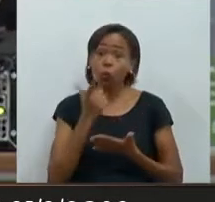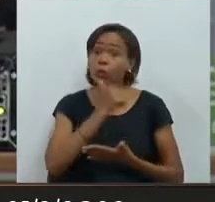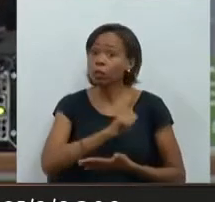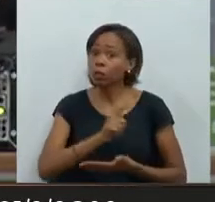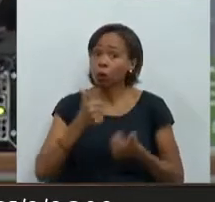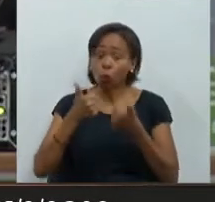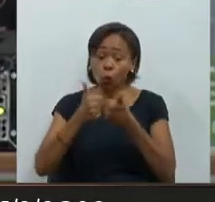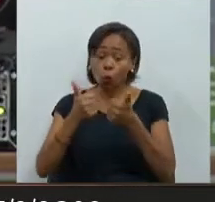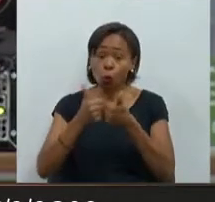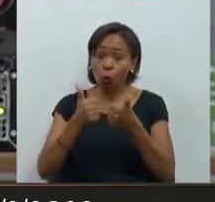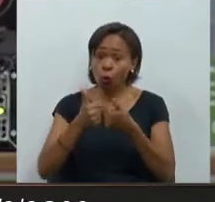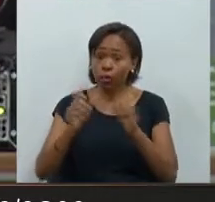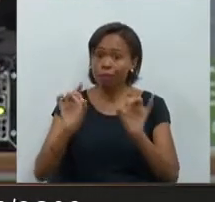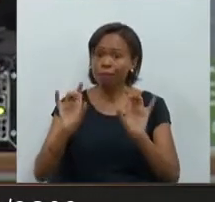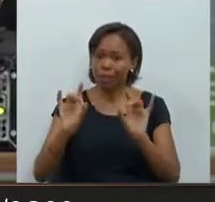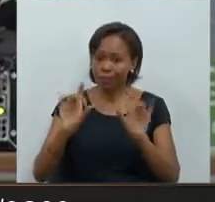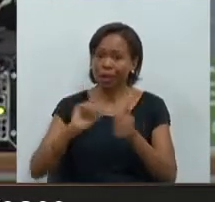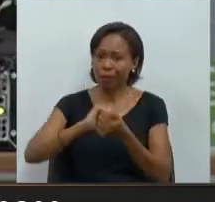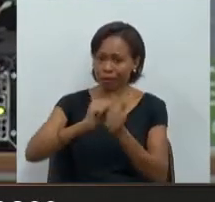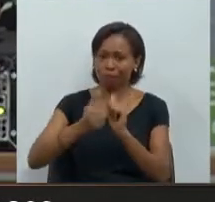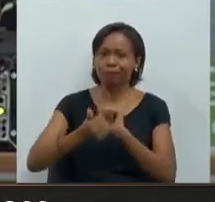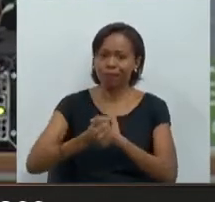a secretaria, né,